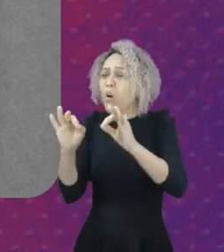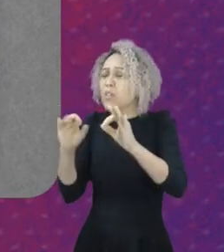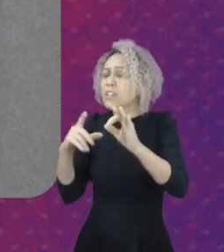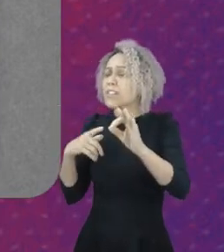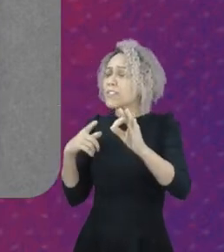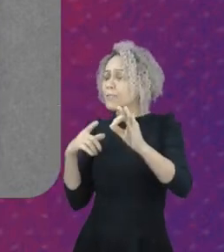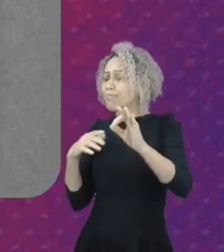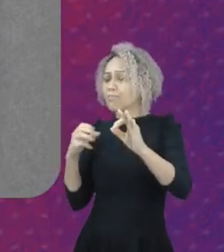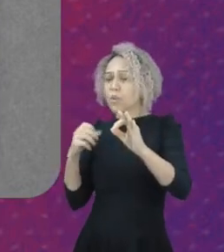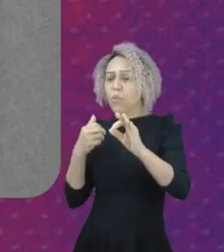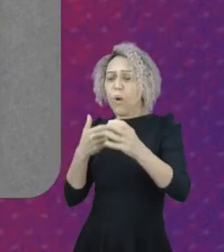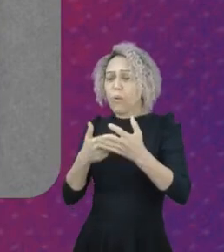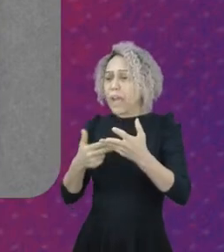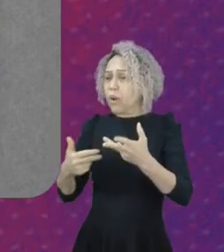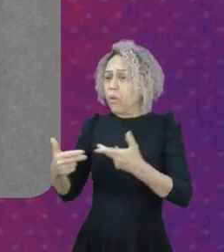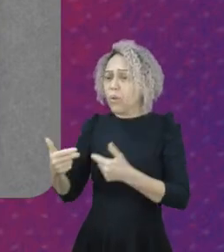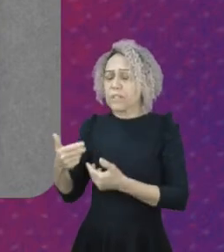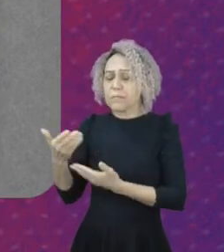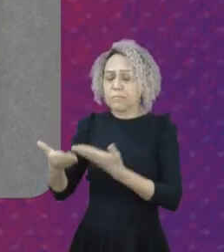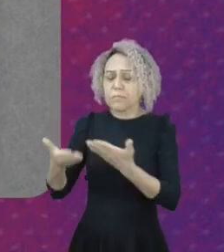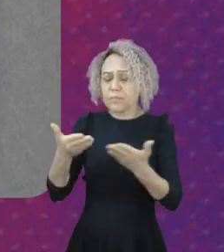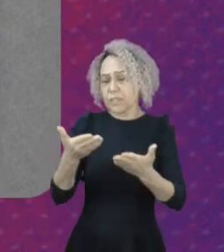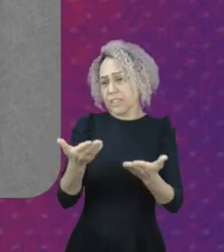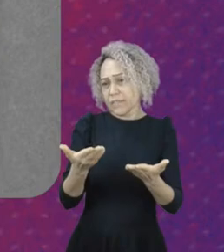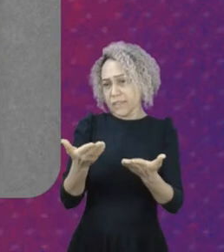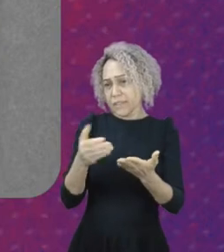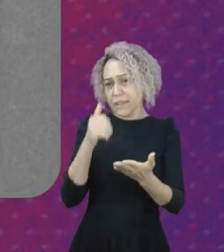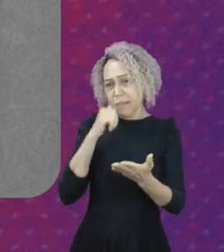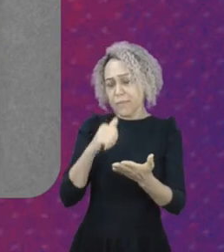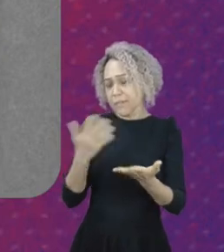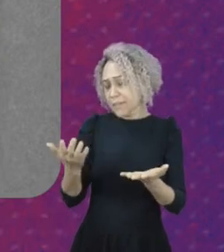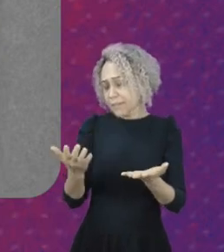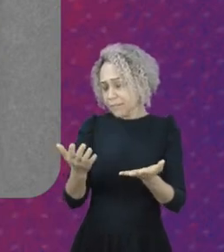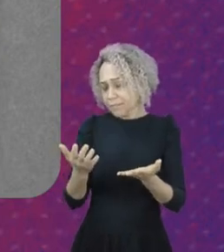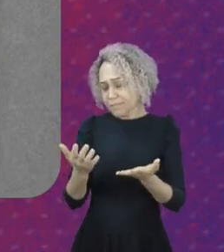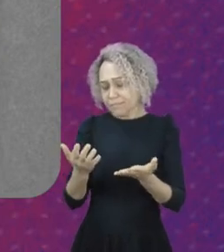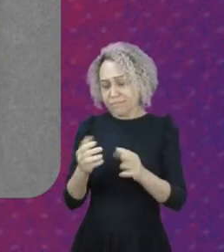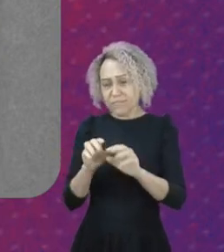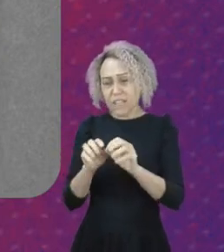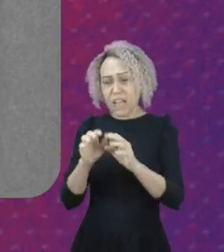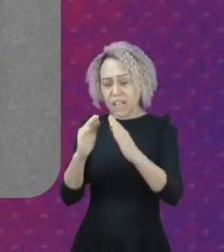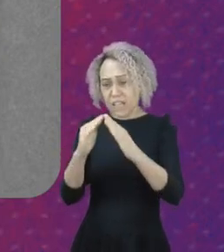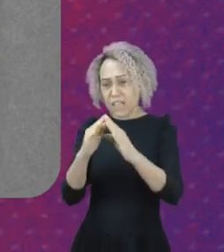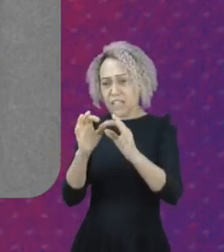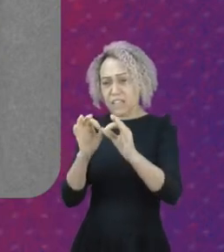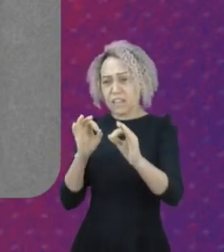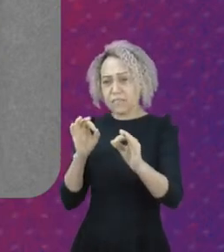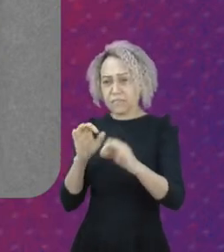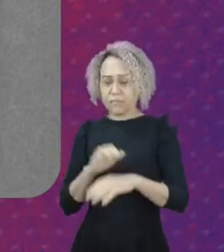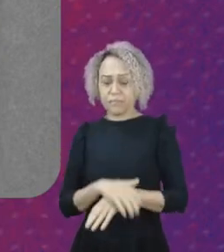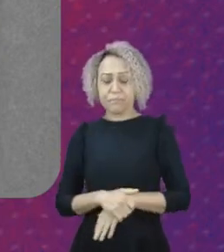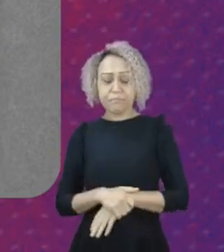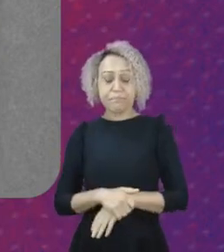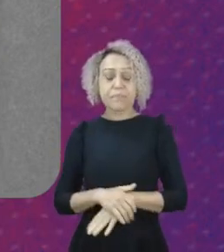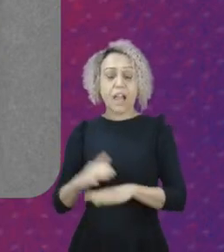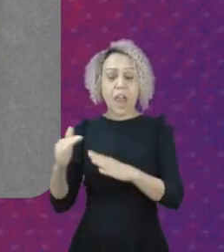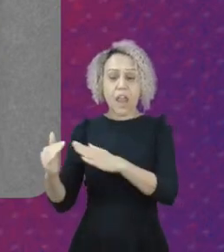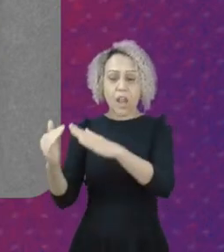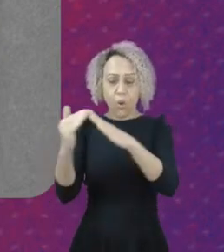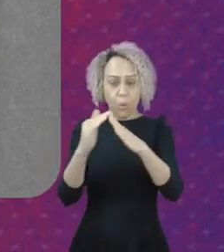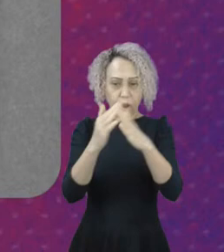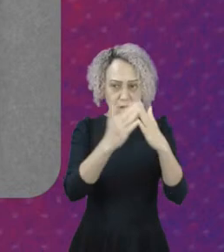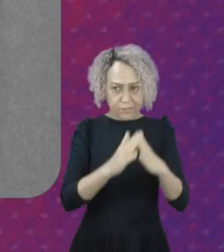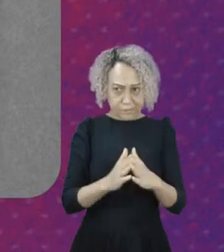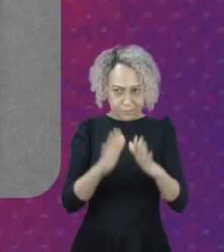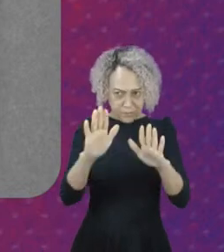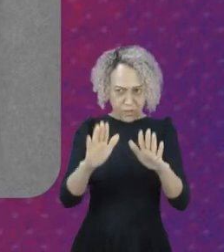Se a gente for analisar o contexto da violência, a gente precisa compreender que inicialmente a violência ela não começa